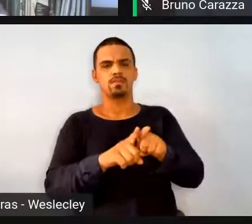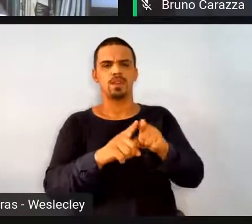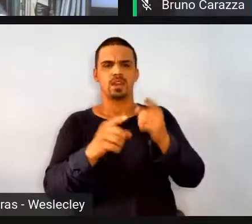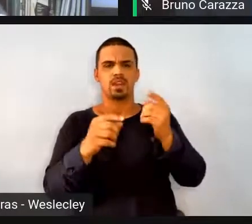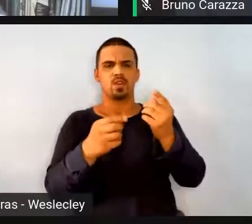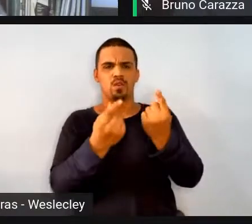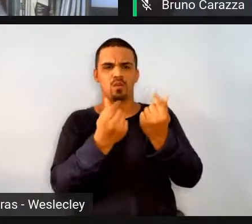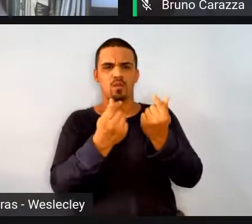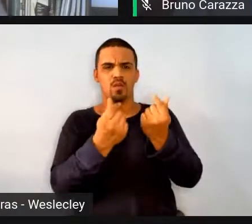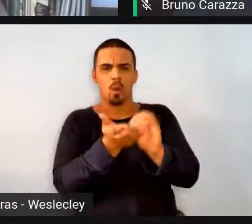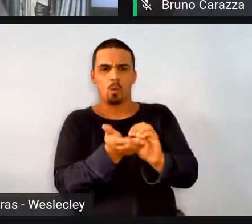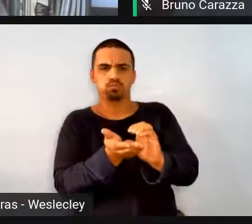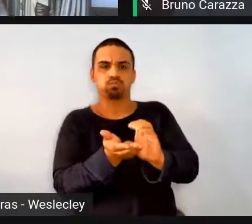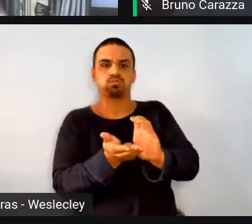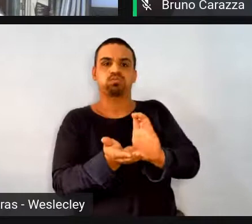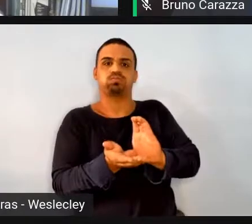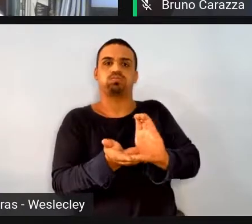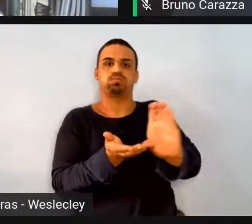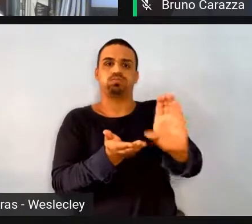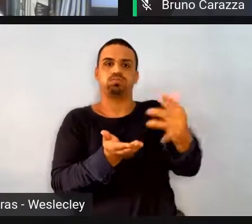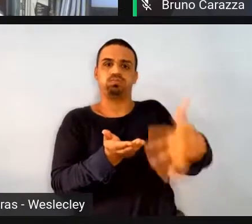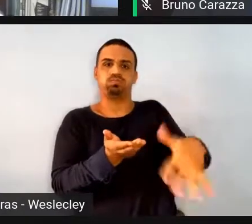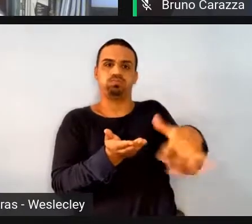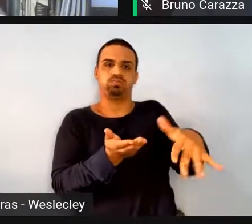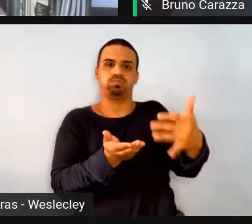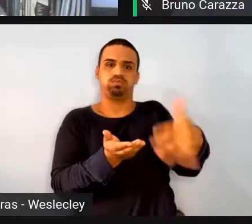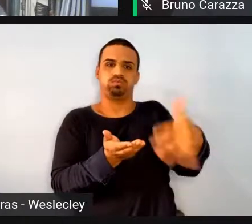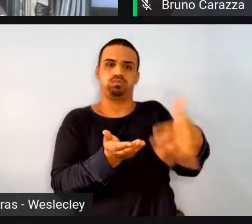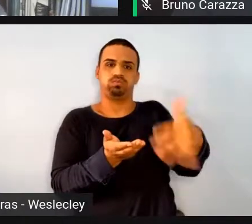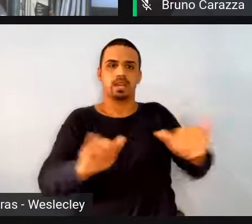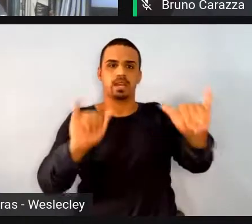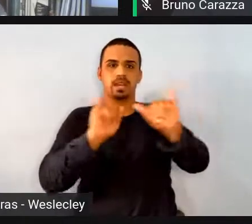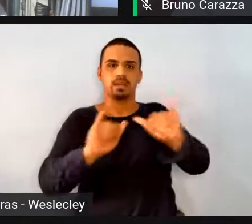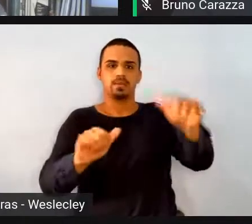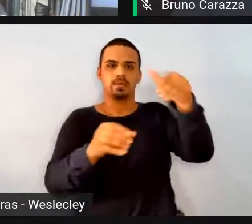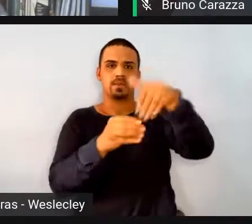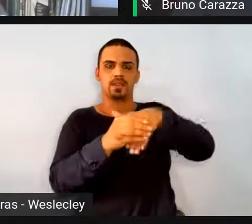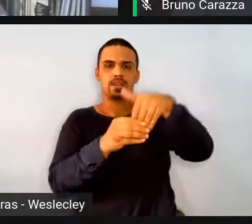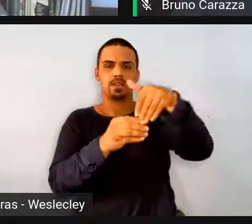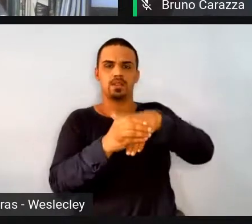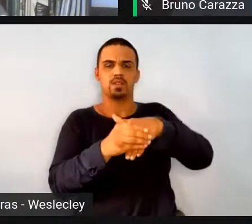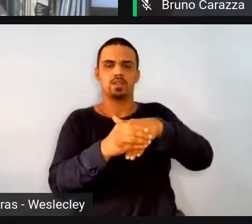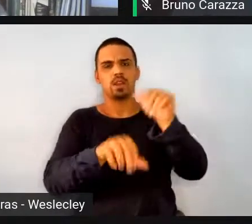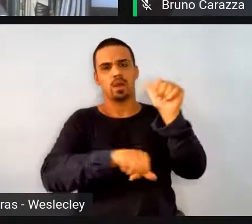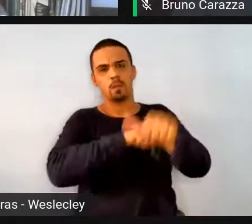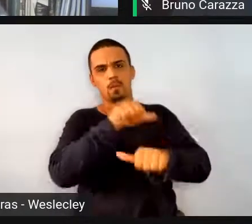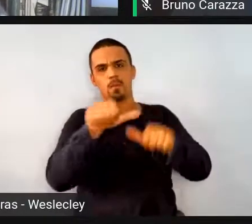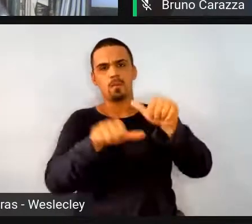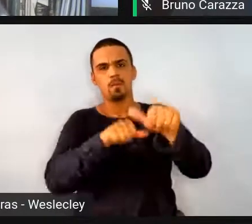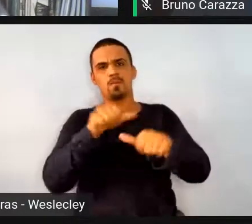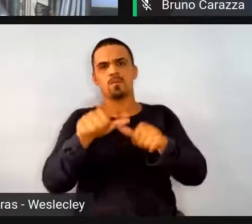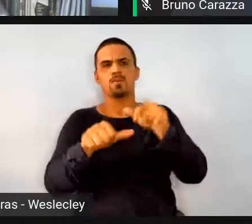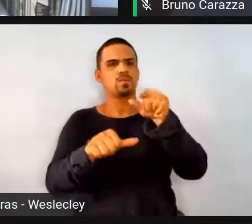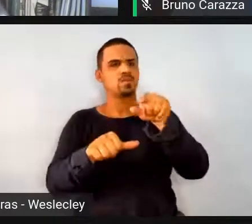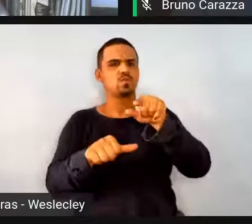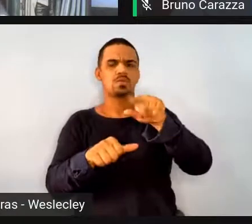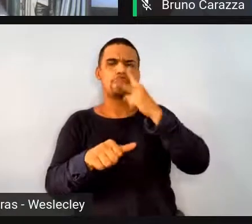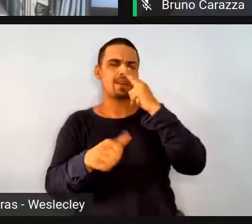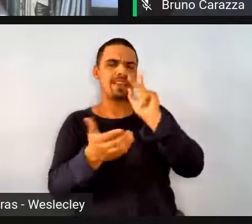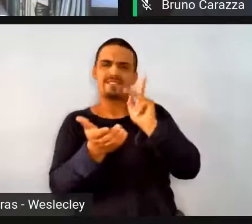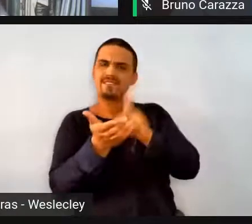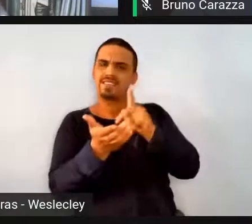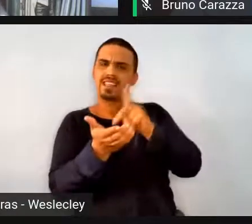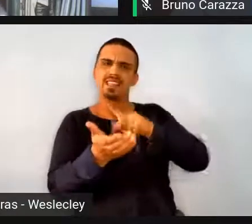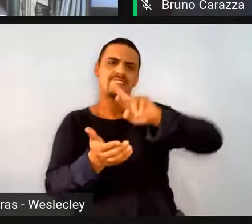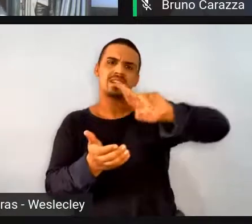campanhas transformaram o financiamento eleitoral, muitas vezes, em um verdadeiro negócio. Muito mais